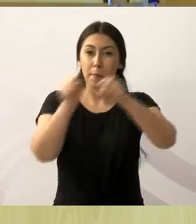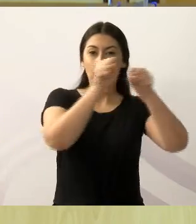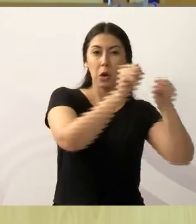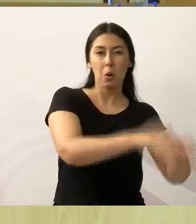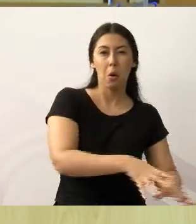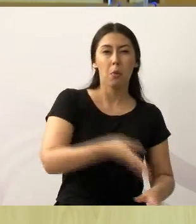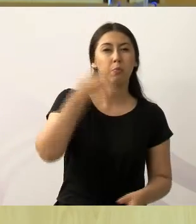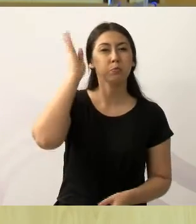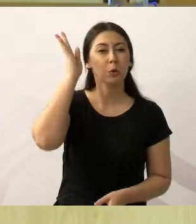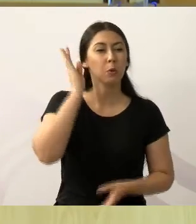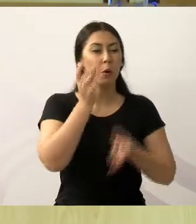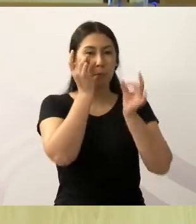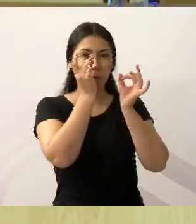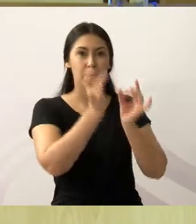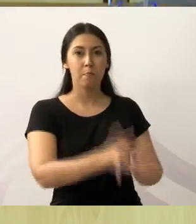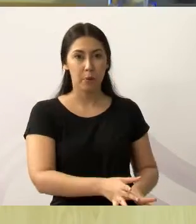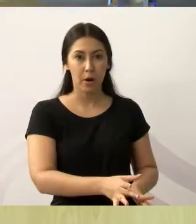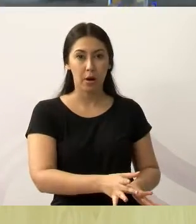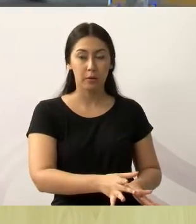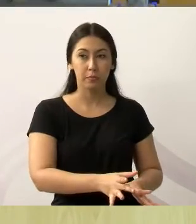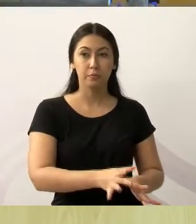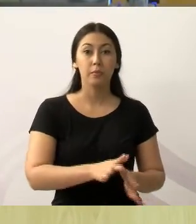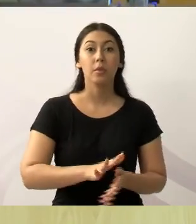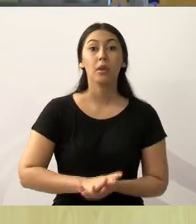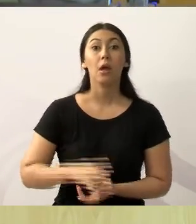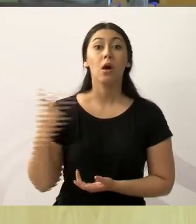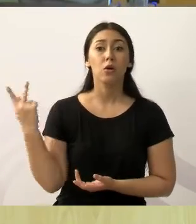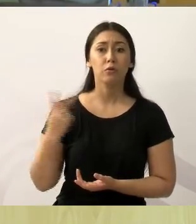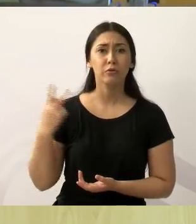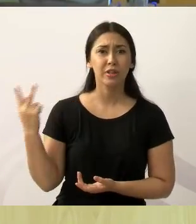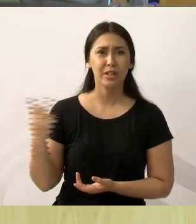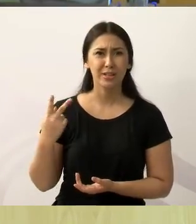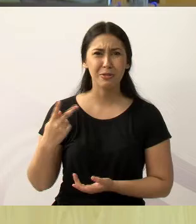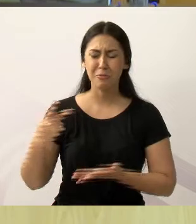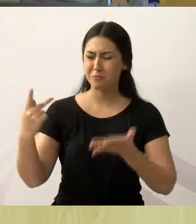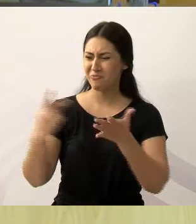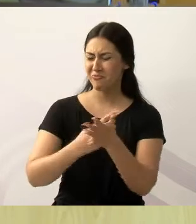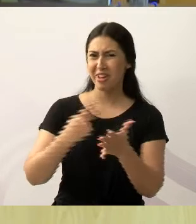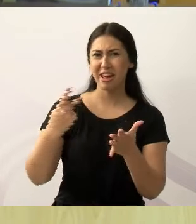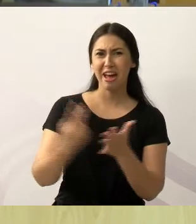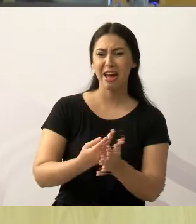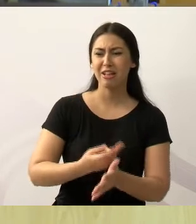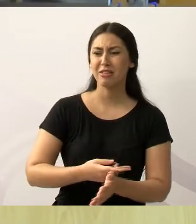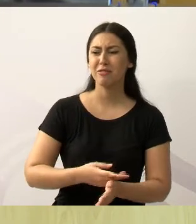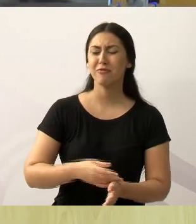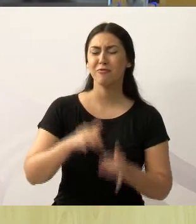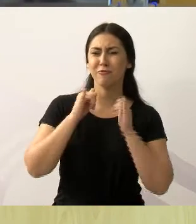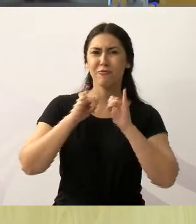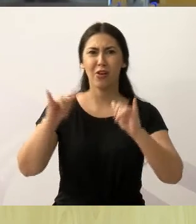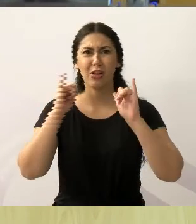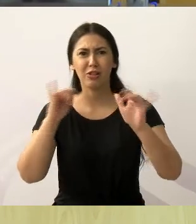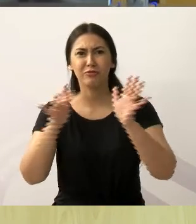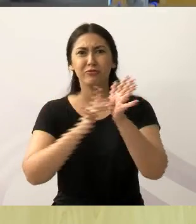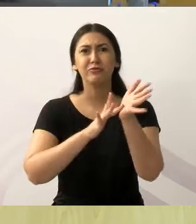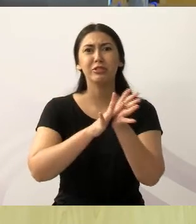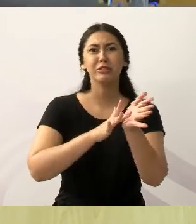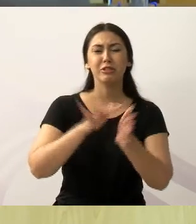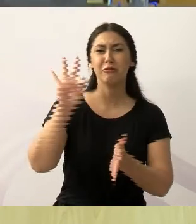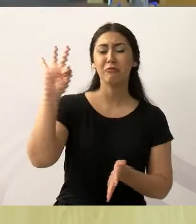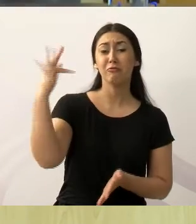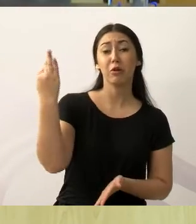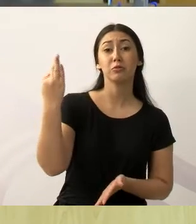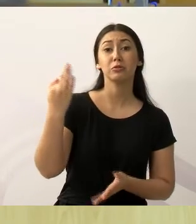atitude o vereador douglas carbonne maculou não apenas o bom nome da nossa guarda civil mais por tabela